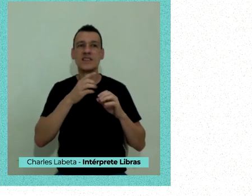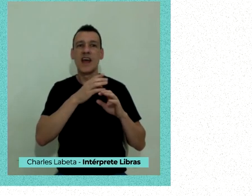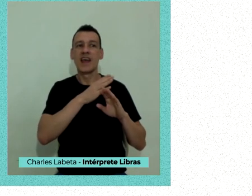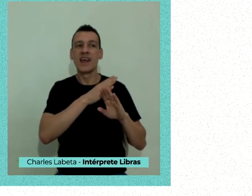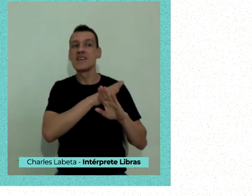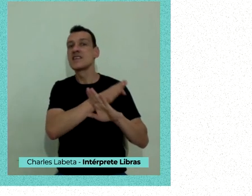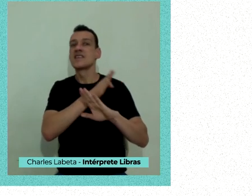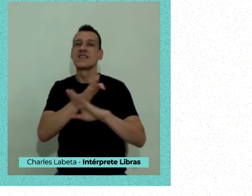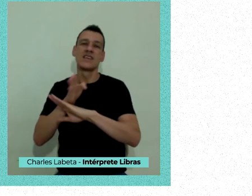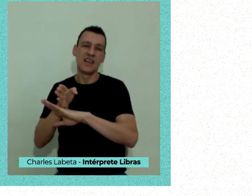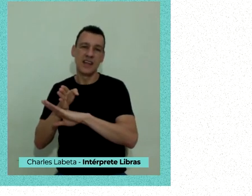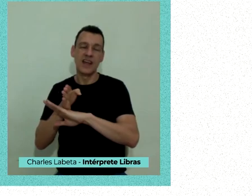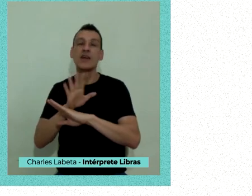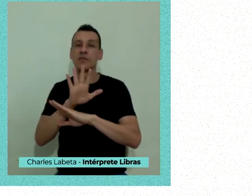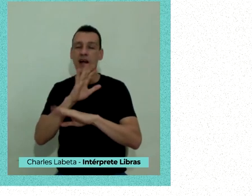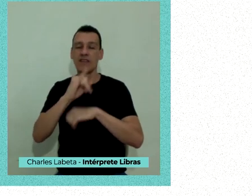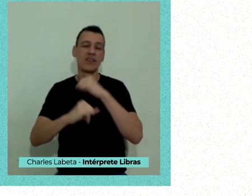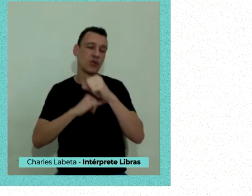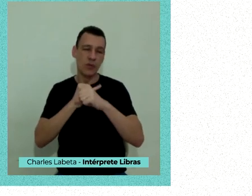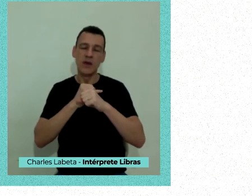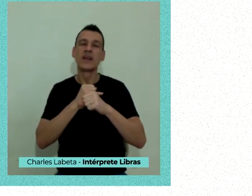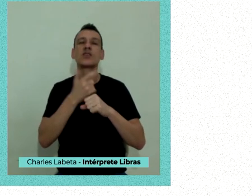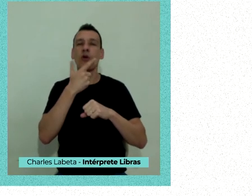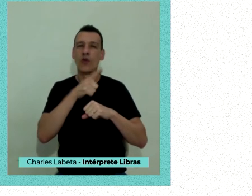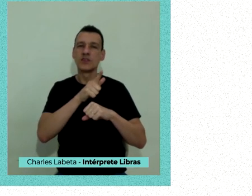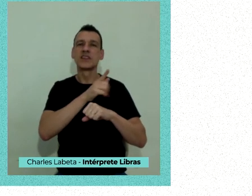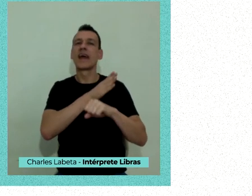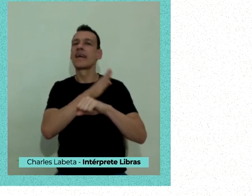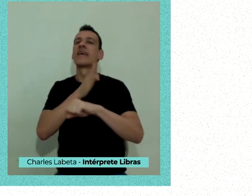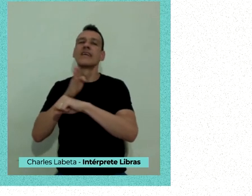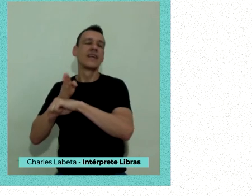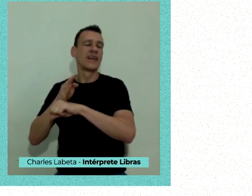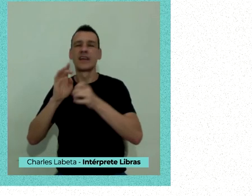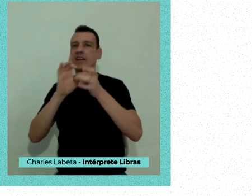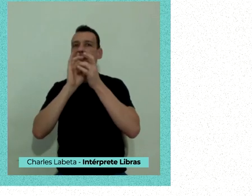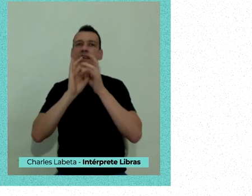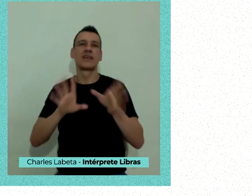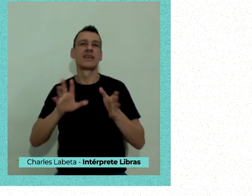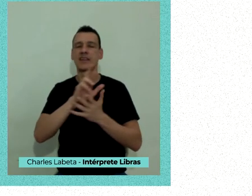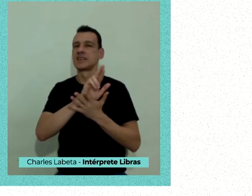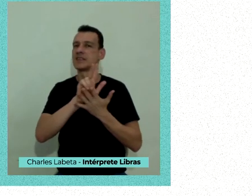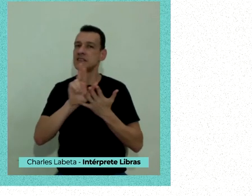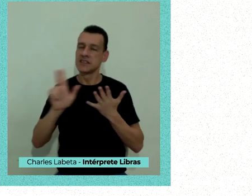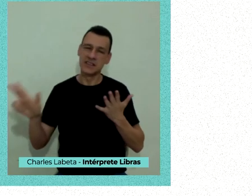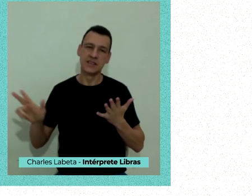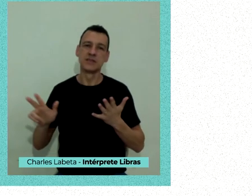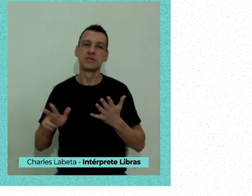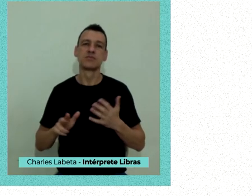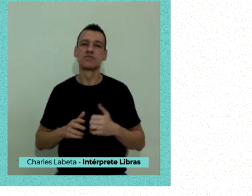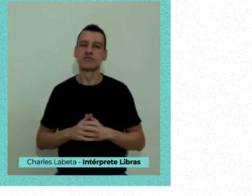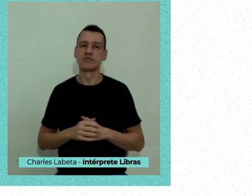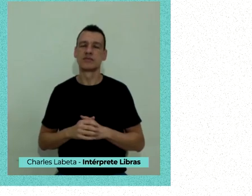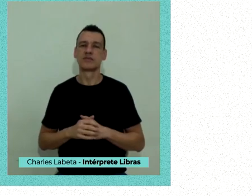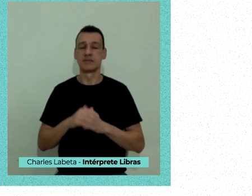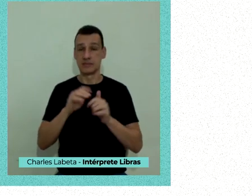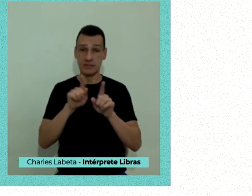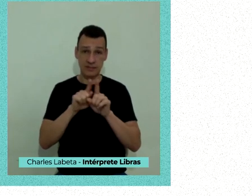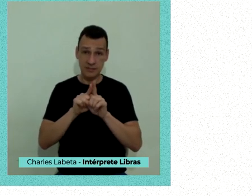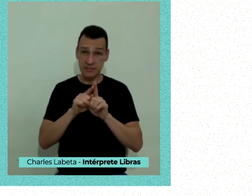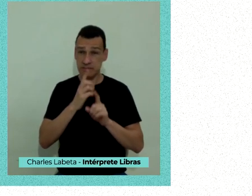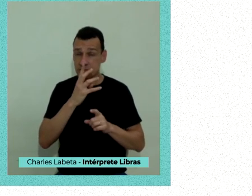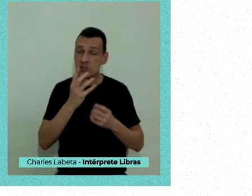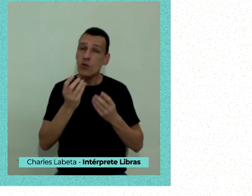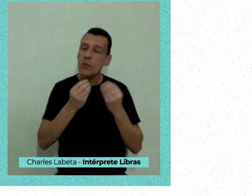fica um pouco mais fácil de estar. E não só isso, ver como as crianças têm uma